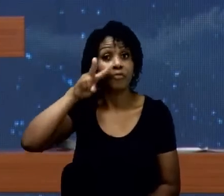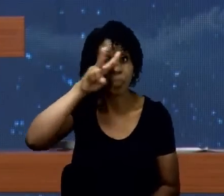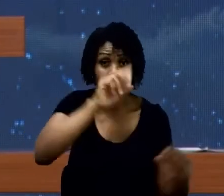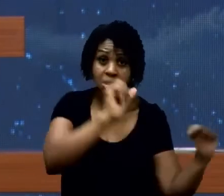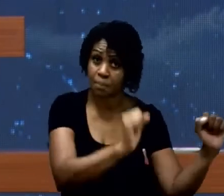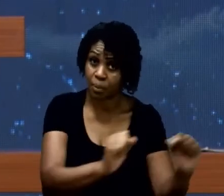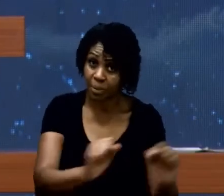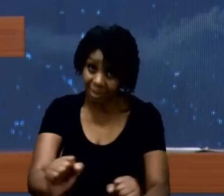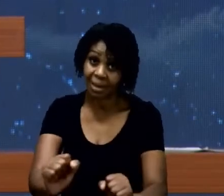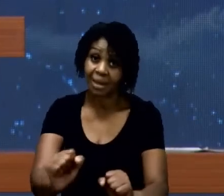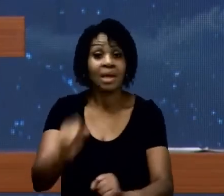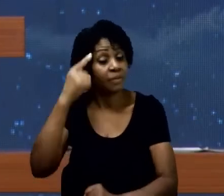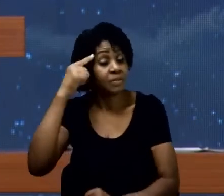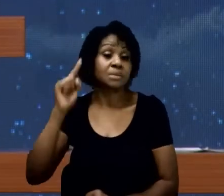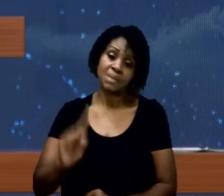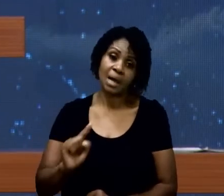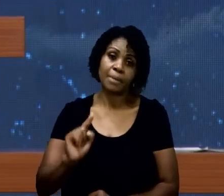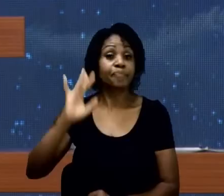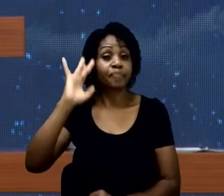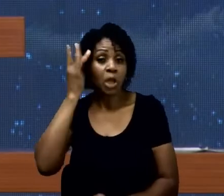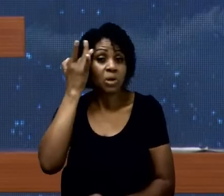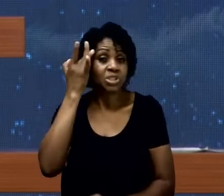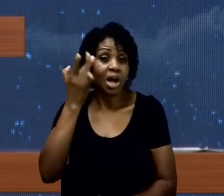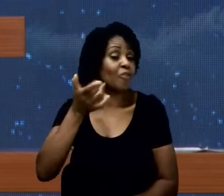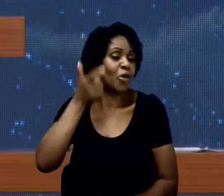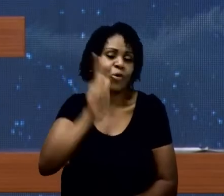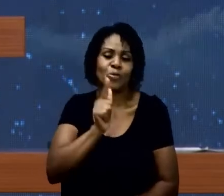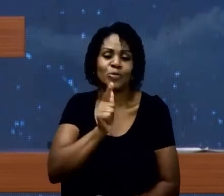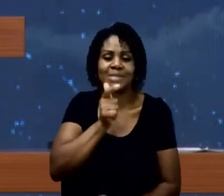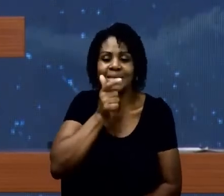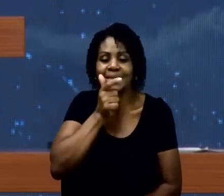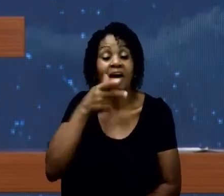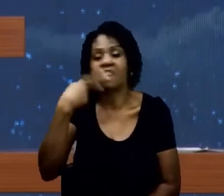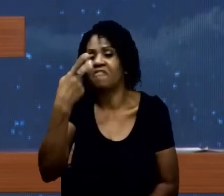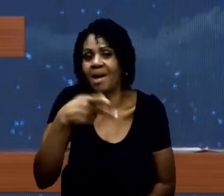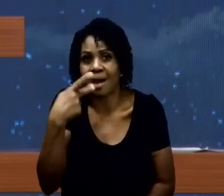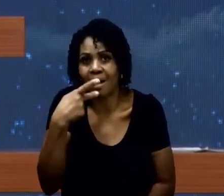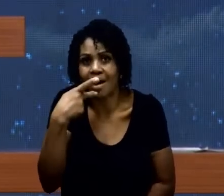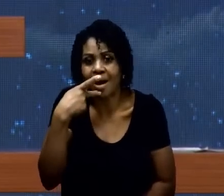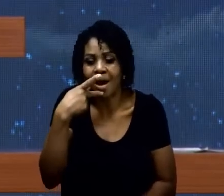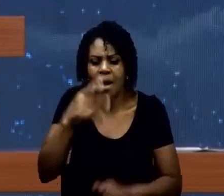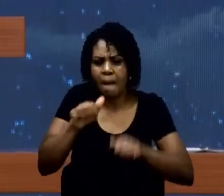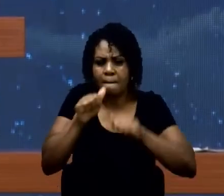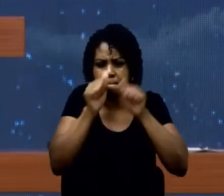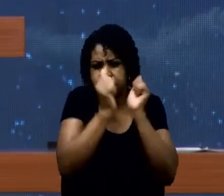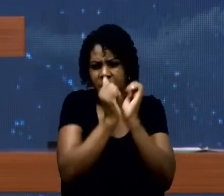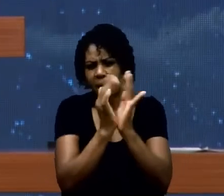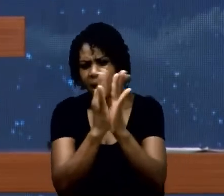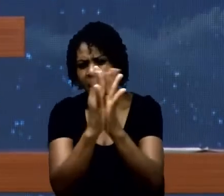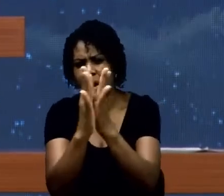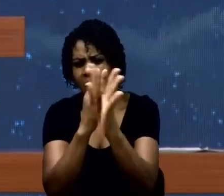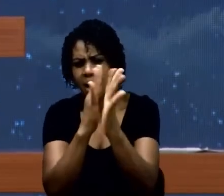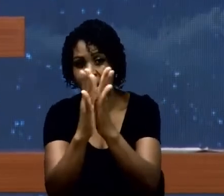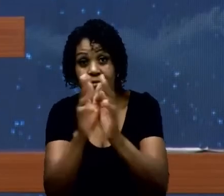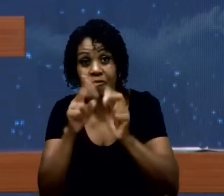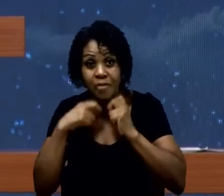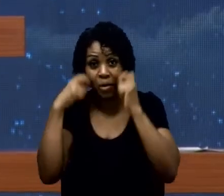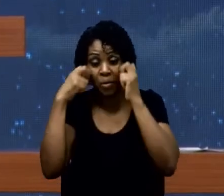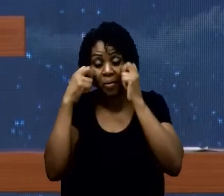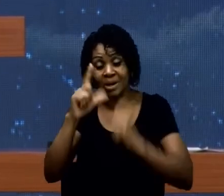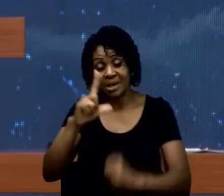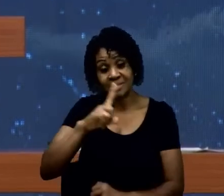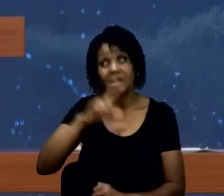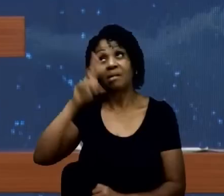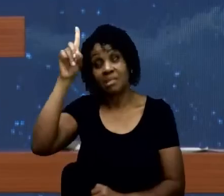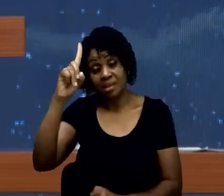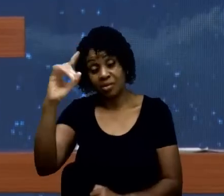potencial era de falar. E eu achava que eu não podia falar. Multidão nunca. Mais de dez pessoas nunca. E